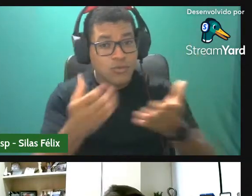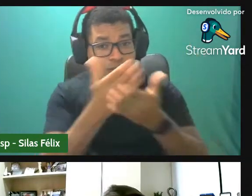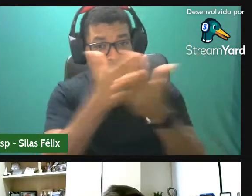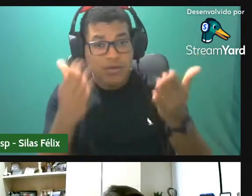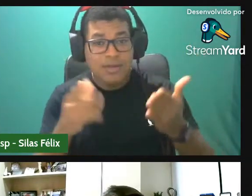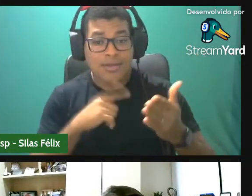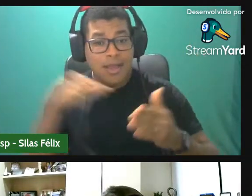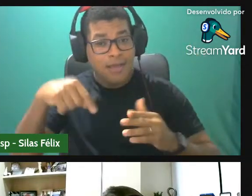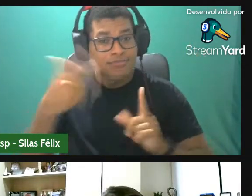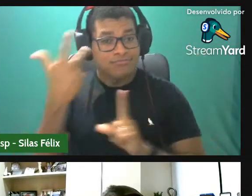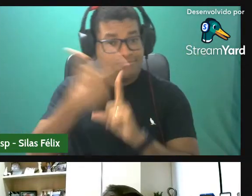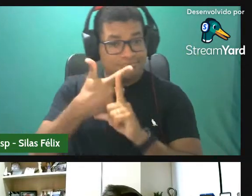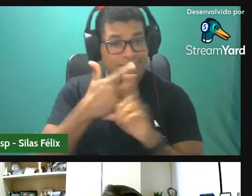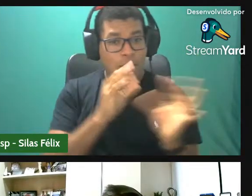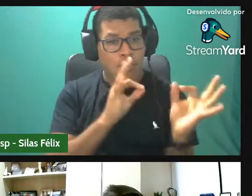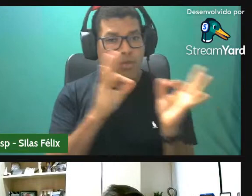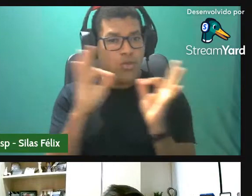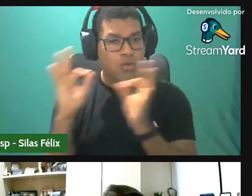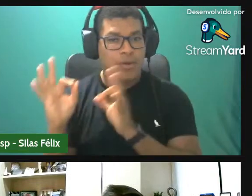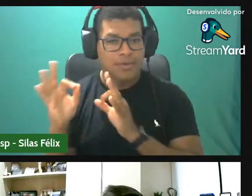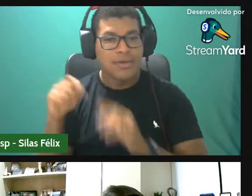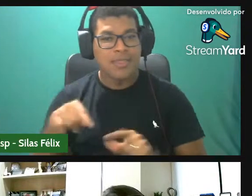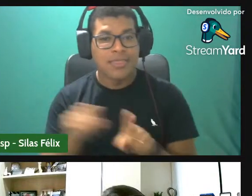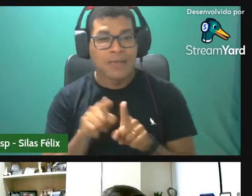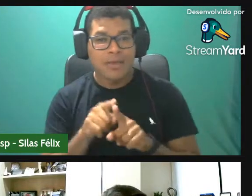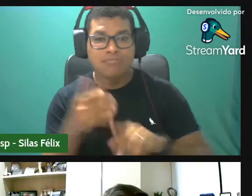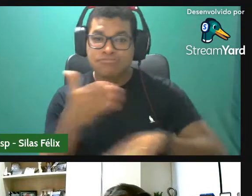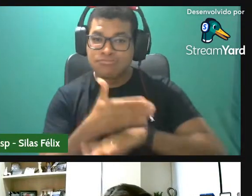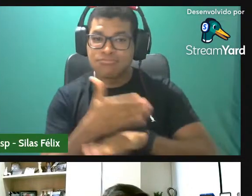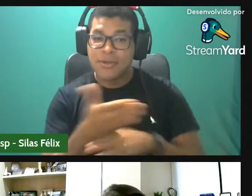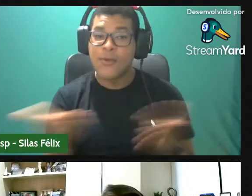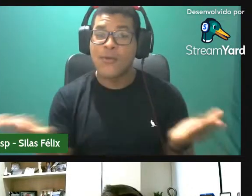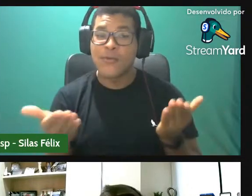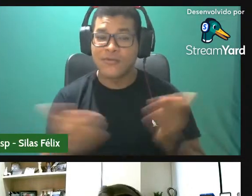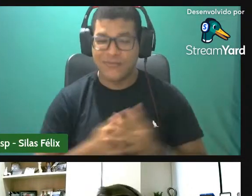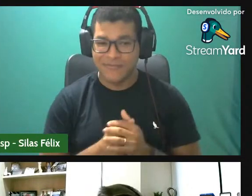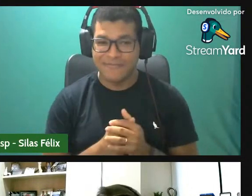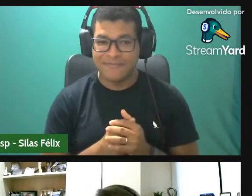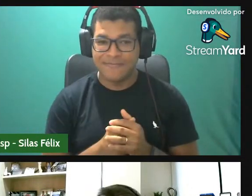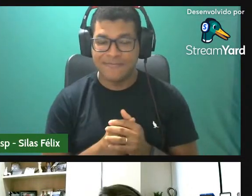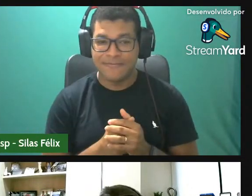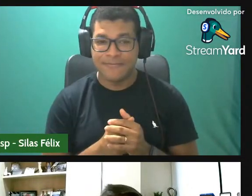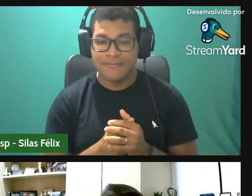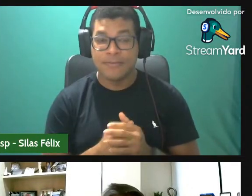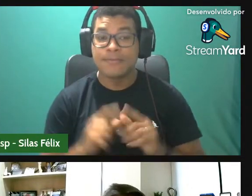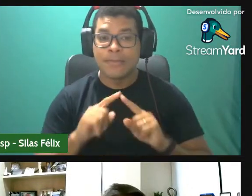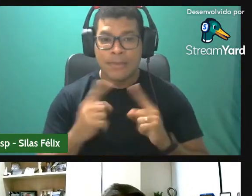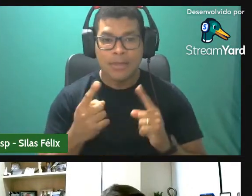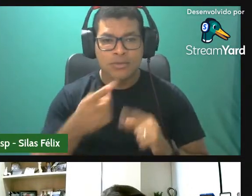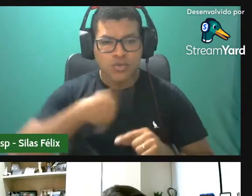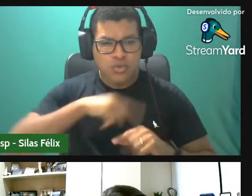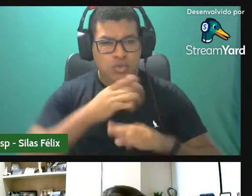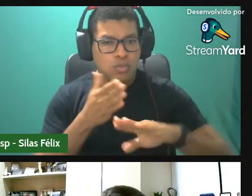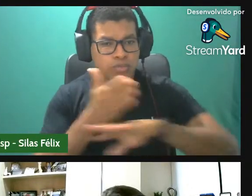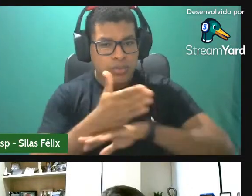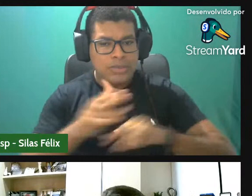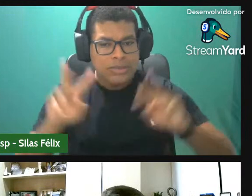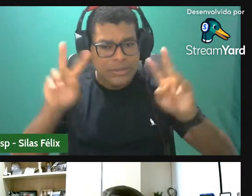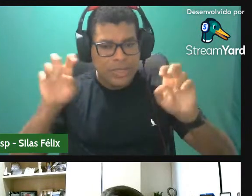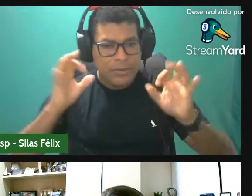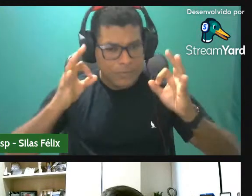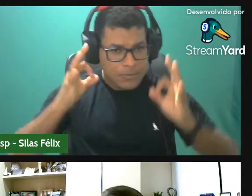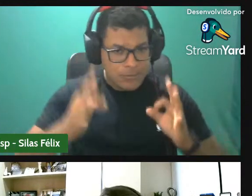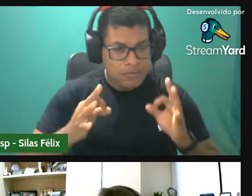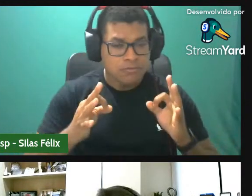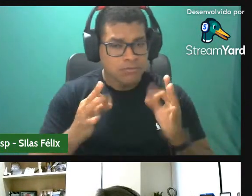nos acompanhando e participando desse momento aqui conosco. Então para a gente poder adentrar no assunto mesmo e poder